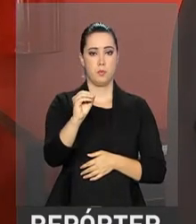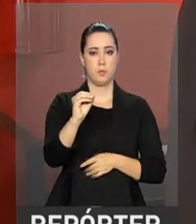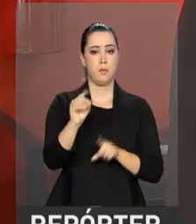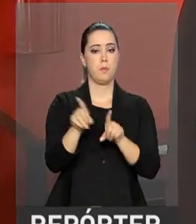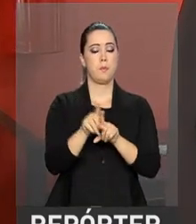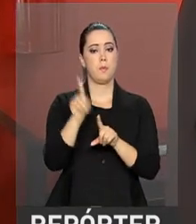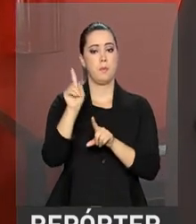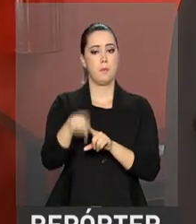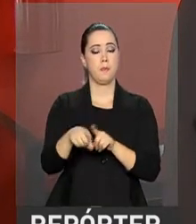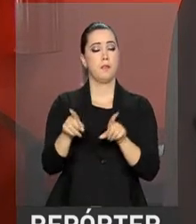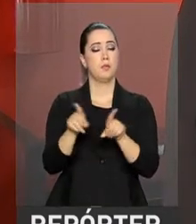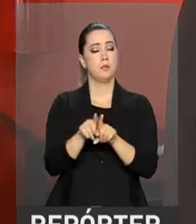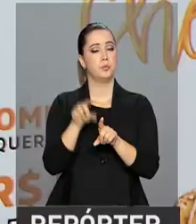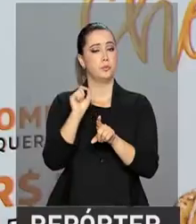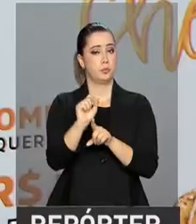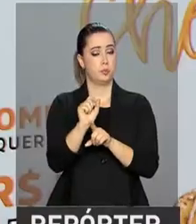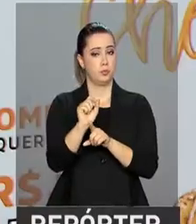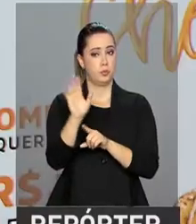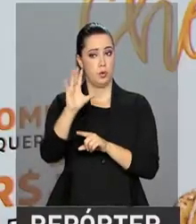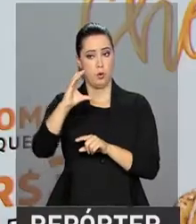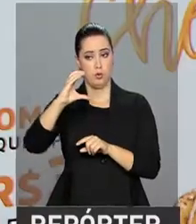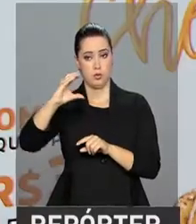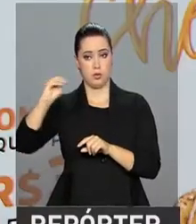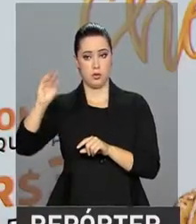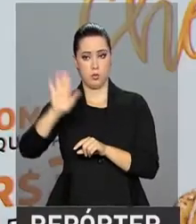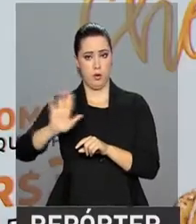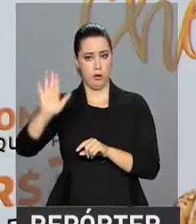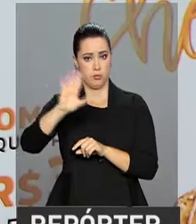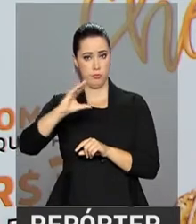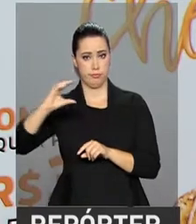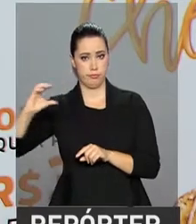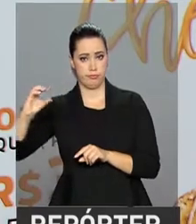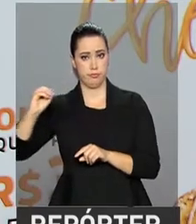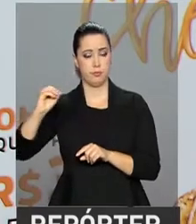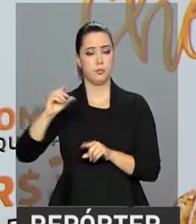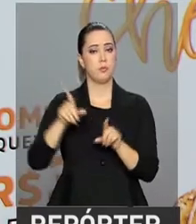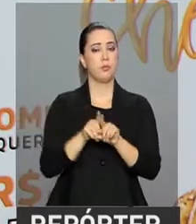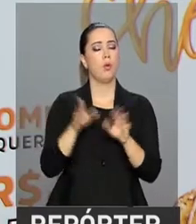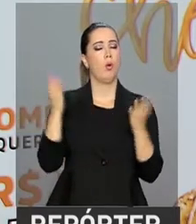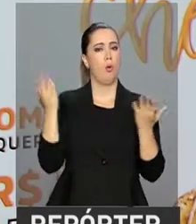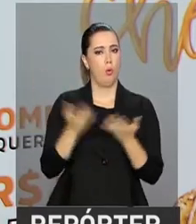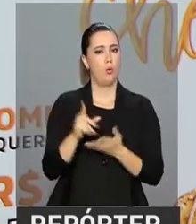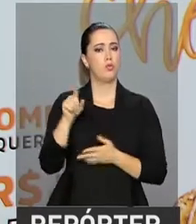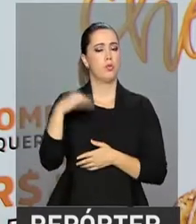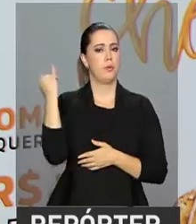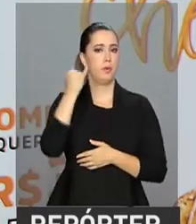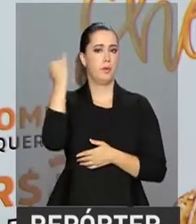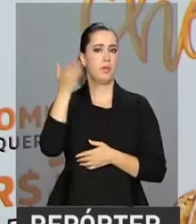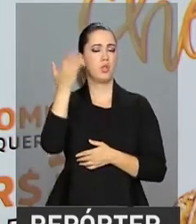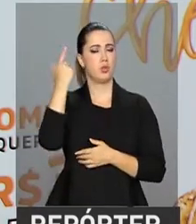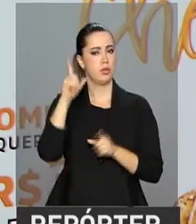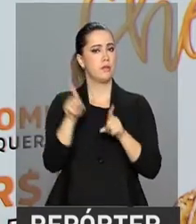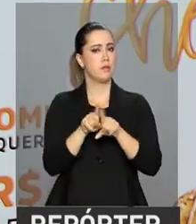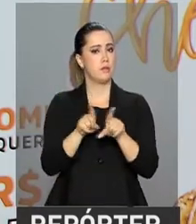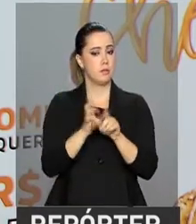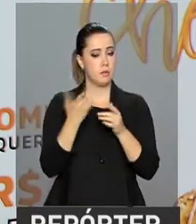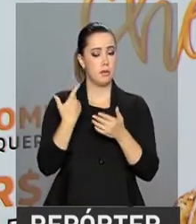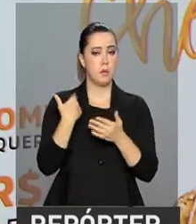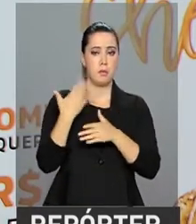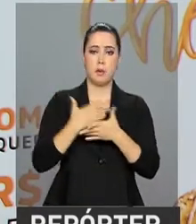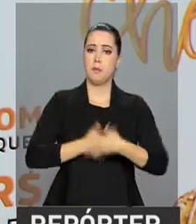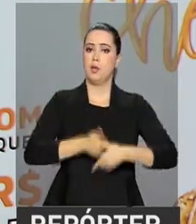do centro oeste também foi muito importante para o início do negócio e até hoje é muito importante para a expansão desse